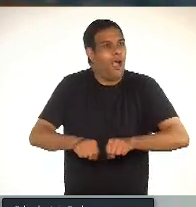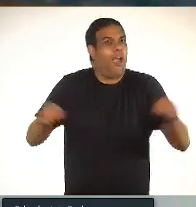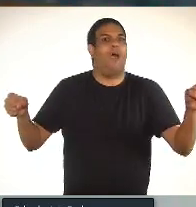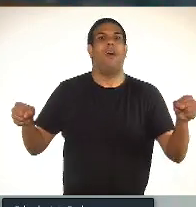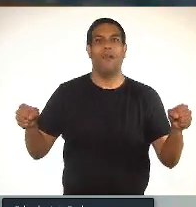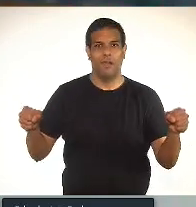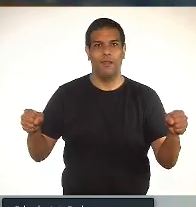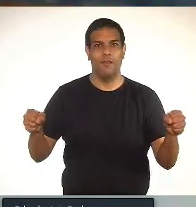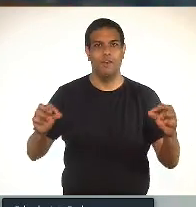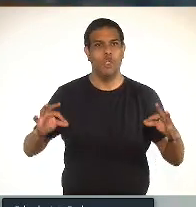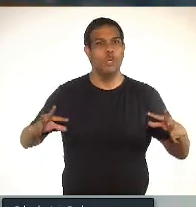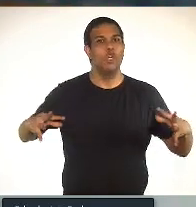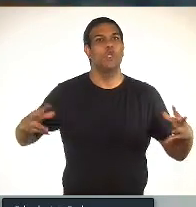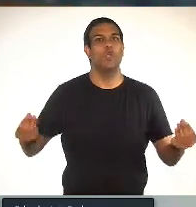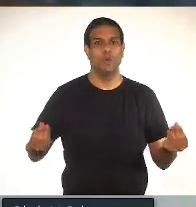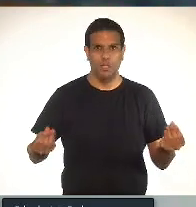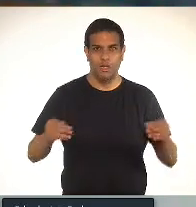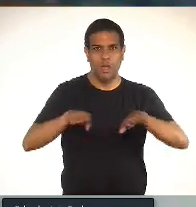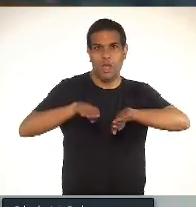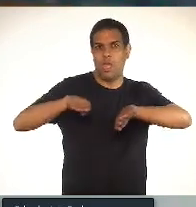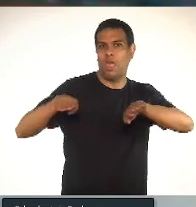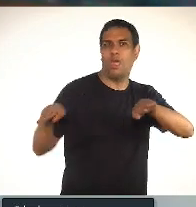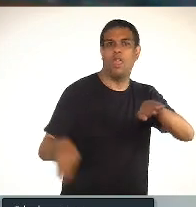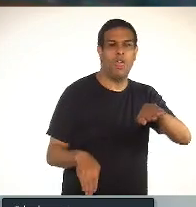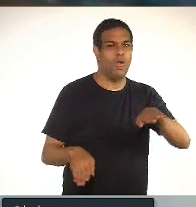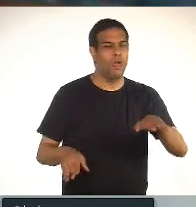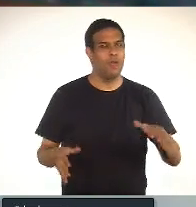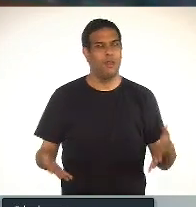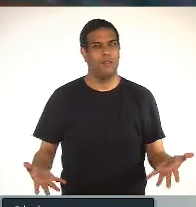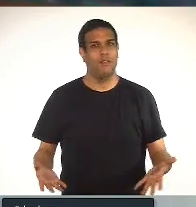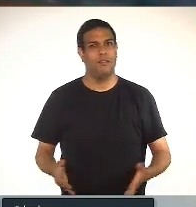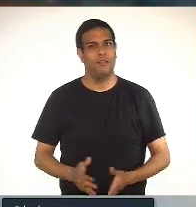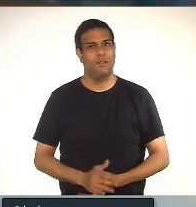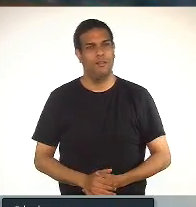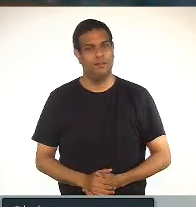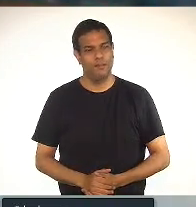da democracia e da república.